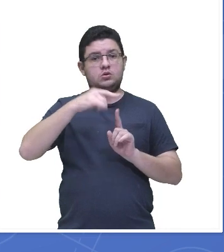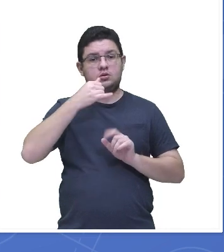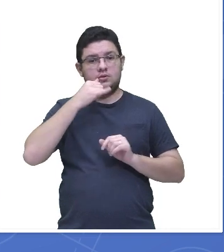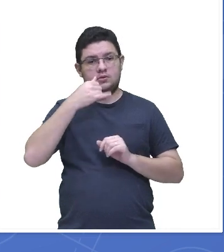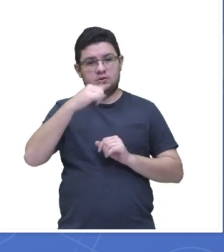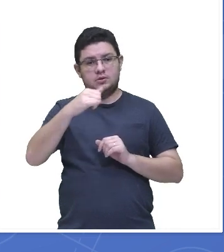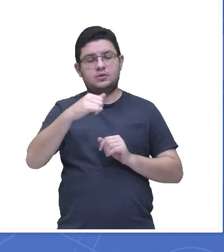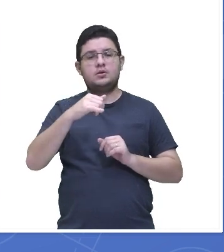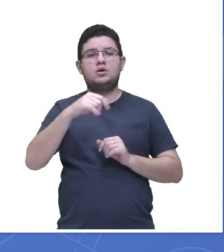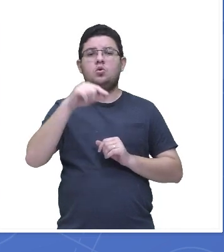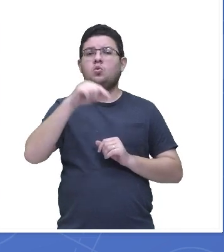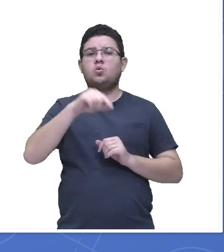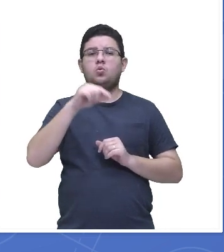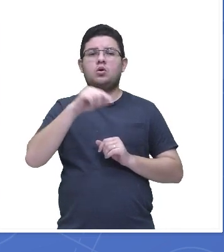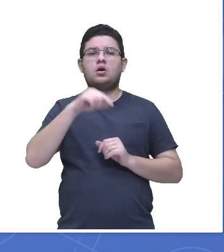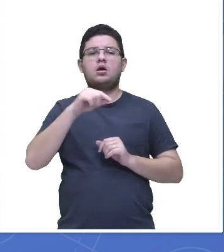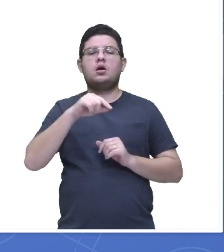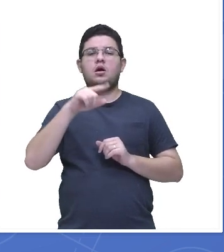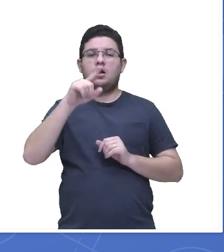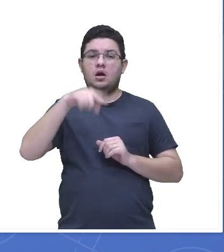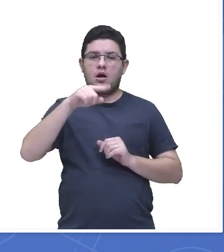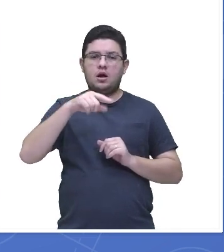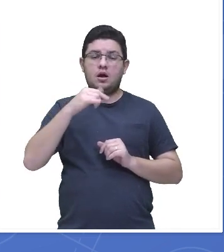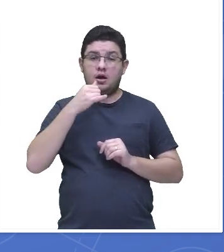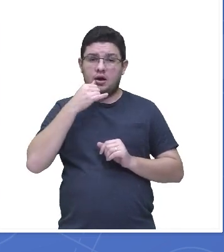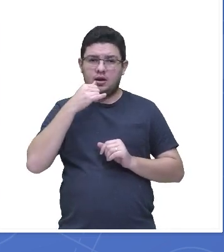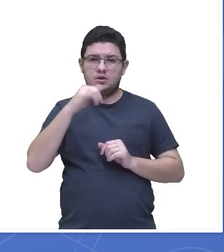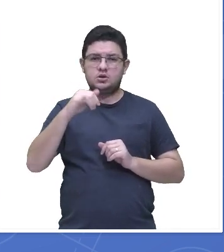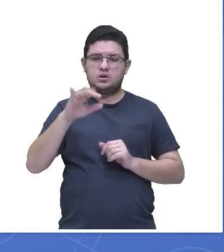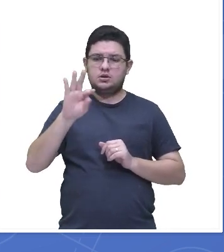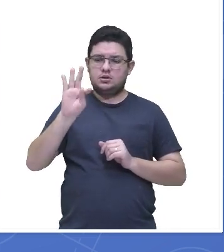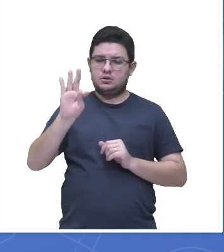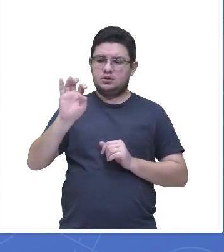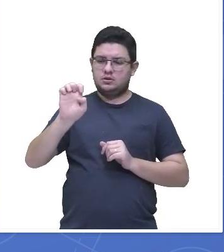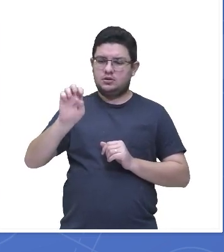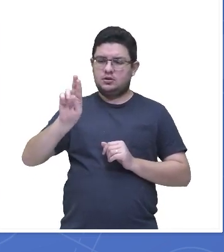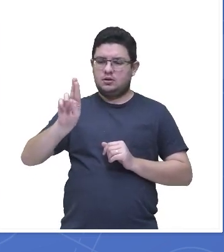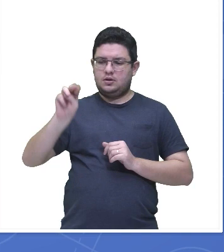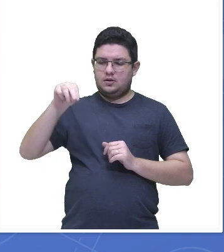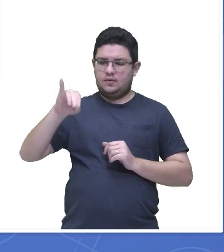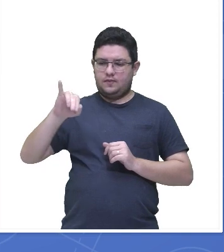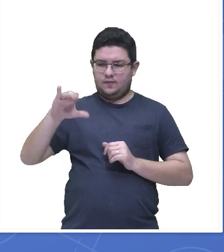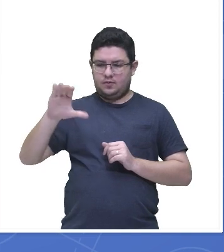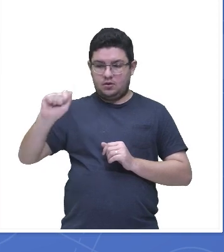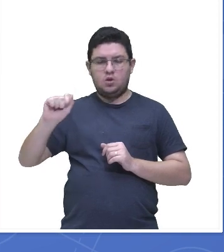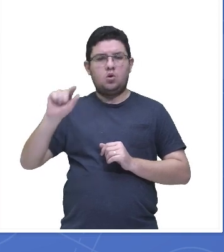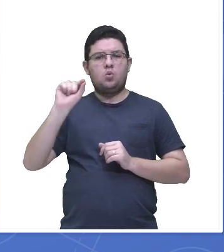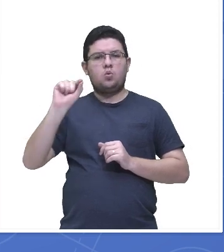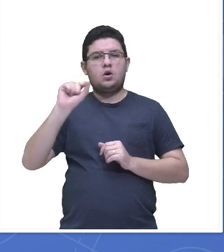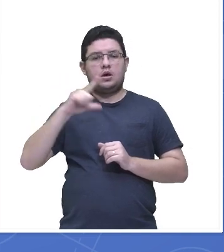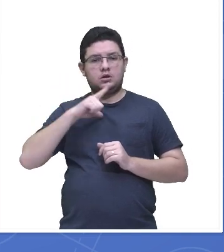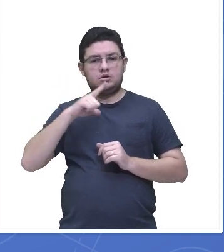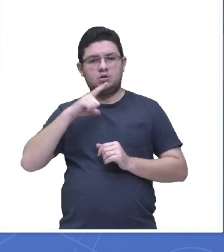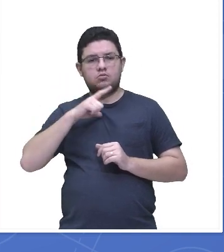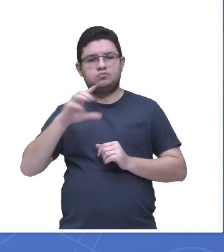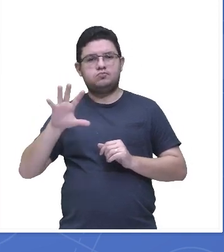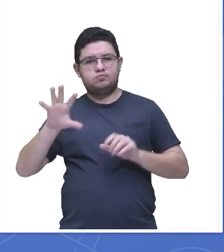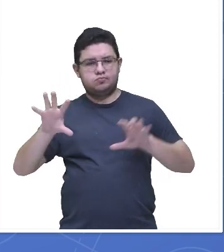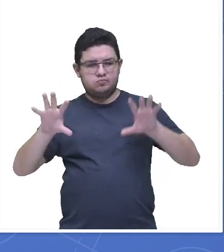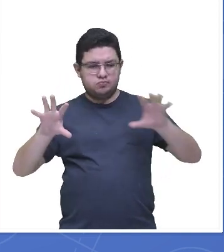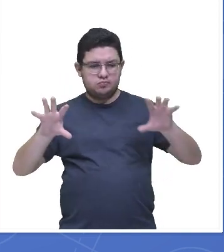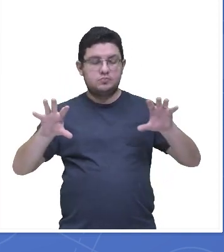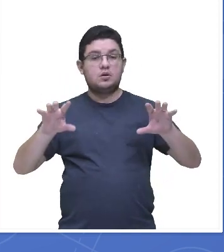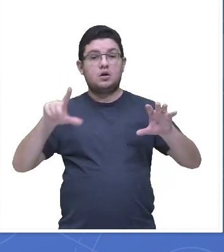térmica em trânsito, em movimento, de um corpo com maior temperatura para um corpo com